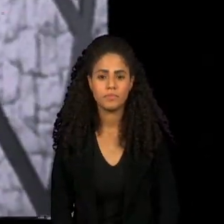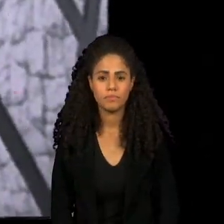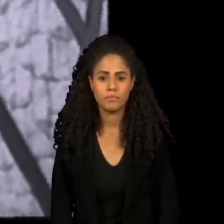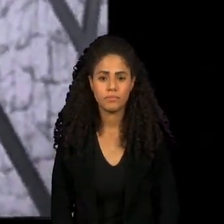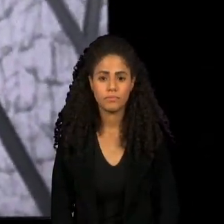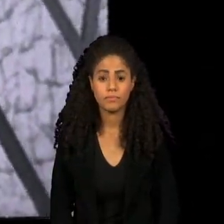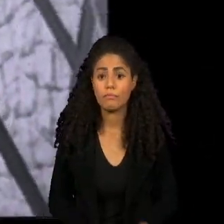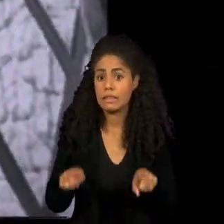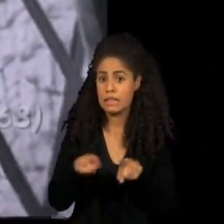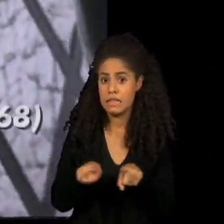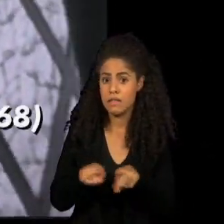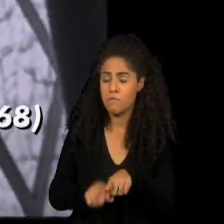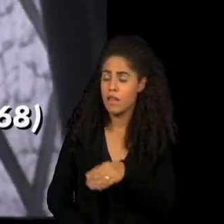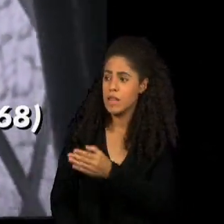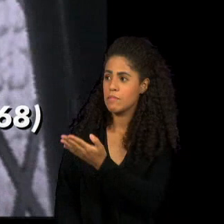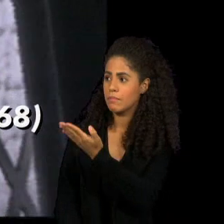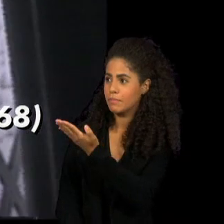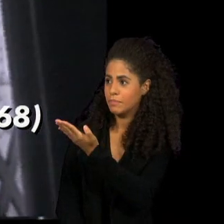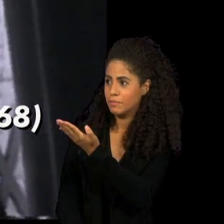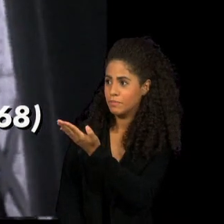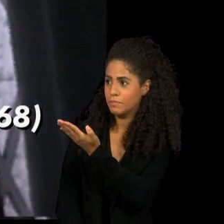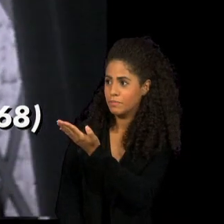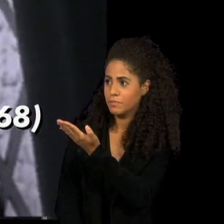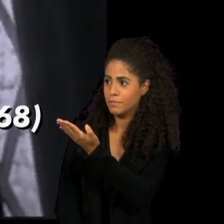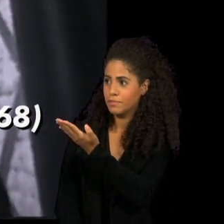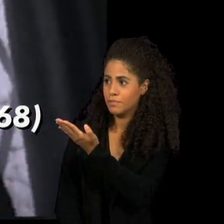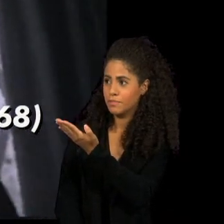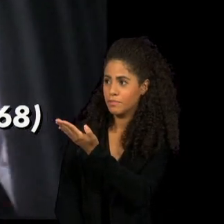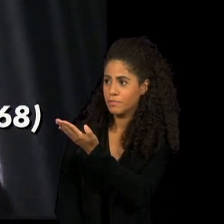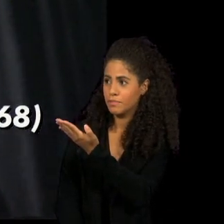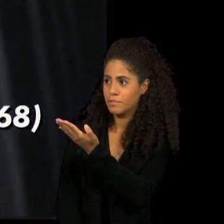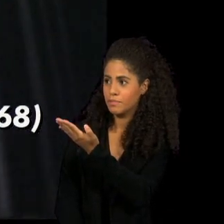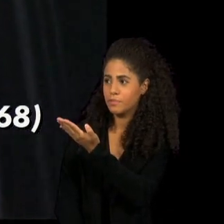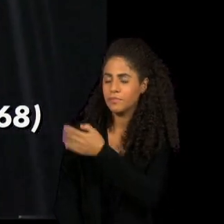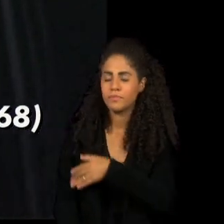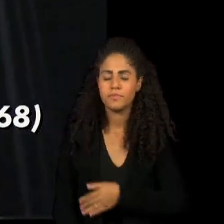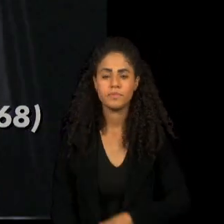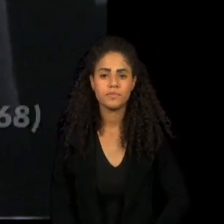e O Bandido da Luz Vermelha, de Rogério Sganzerla.